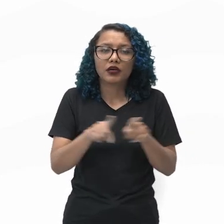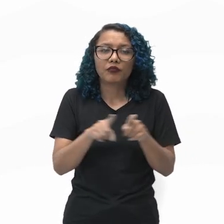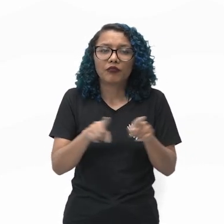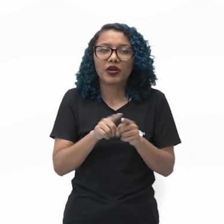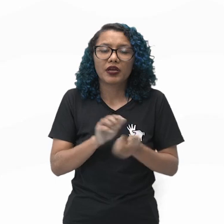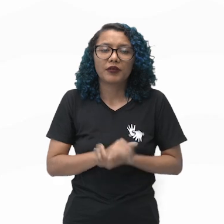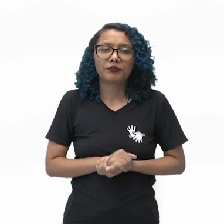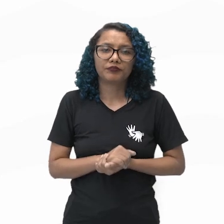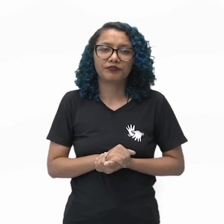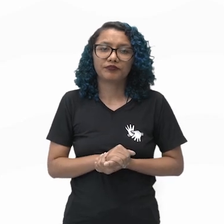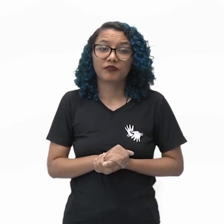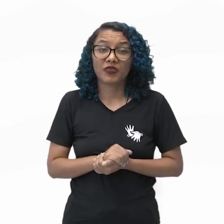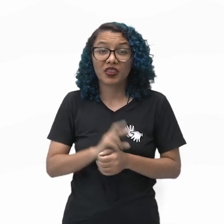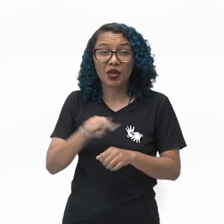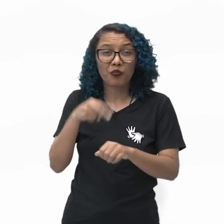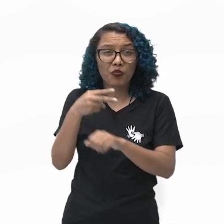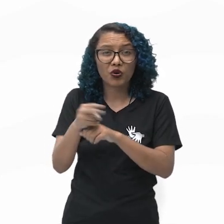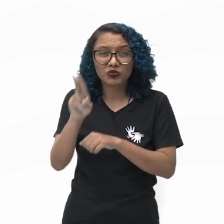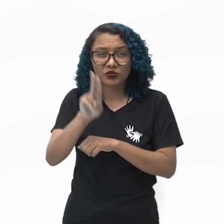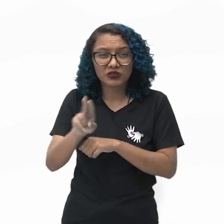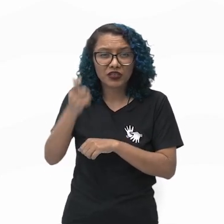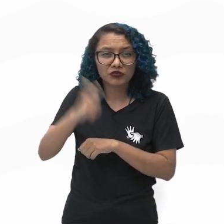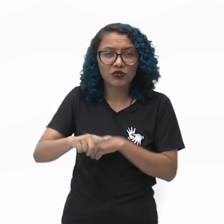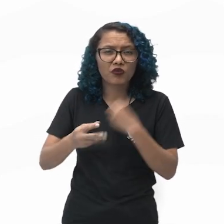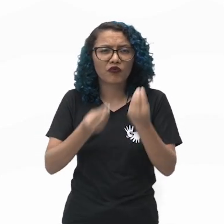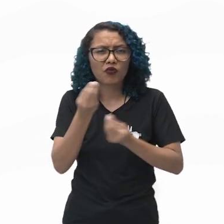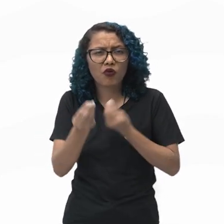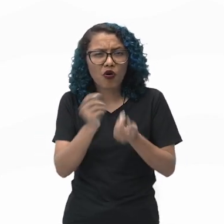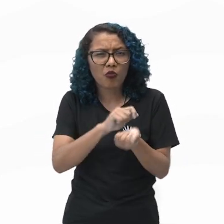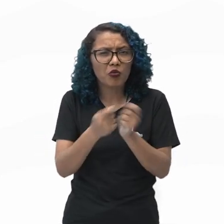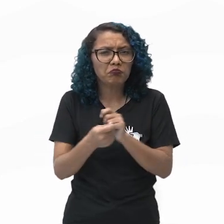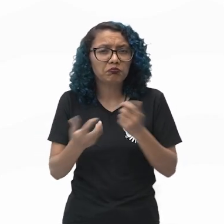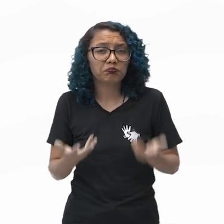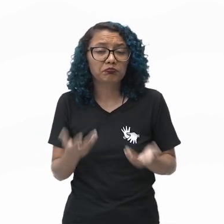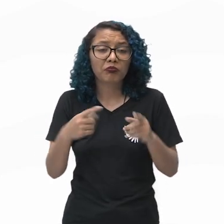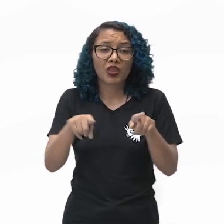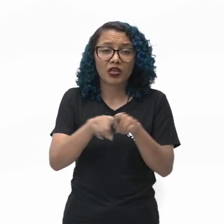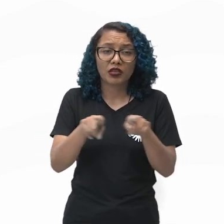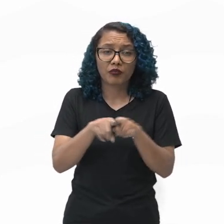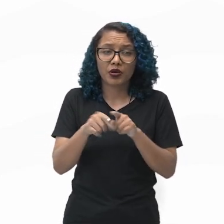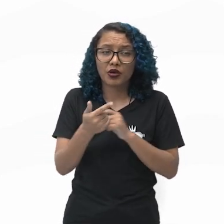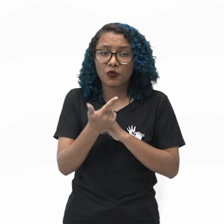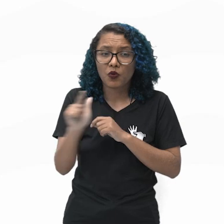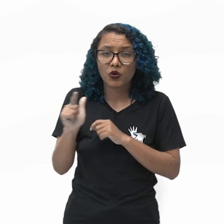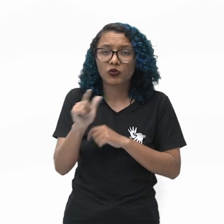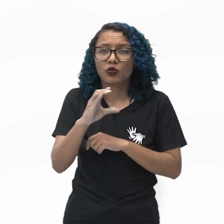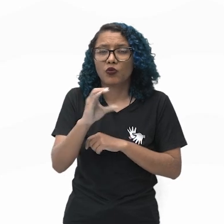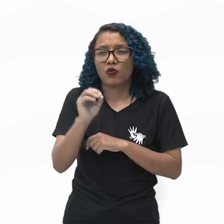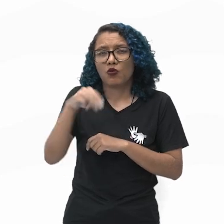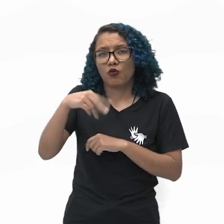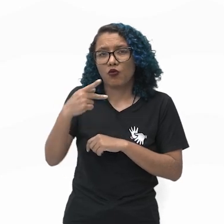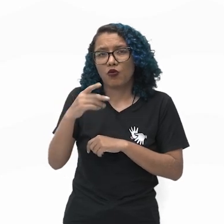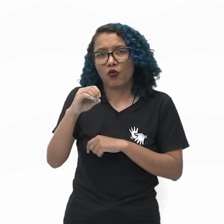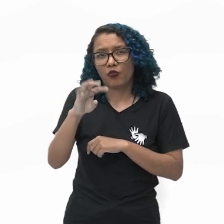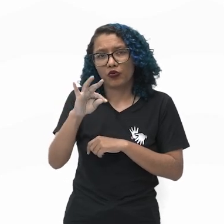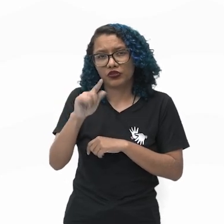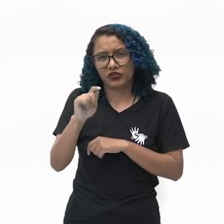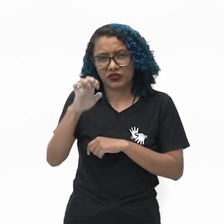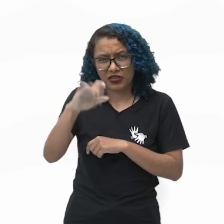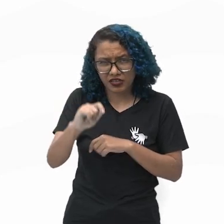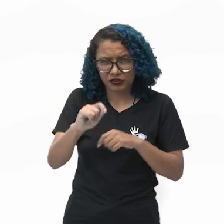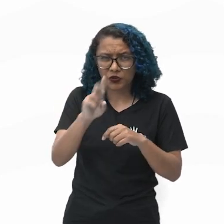materiais podem virar depois. Outro ponto é a compostagem com material orgânico. Existe